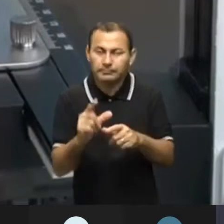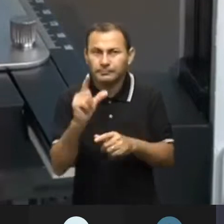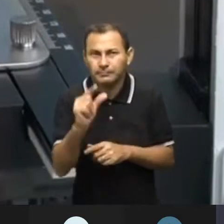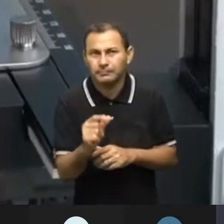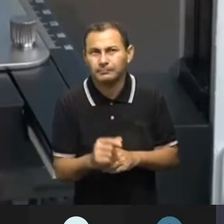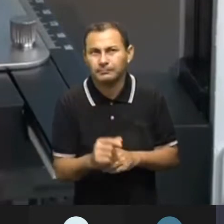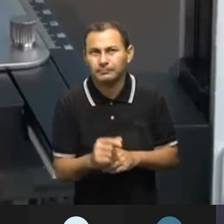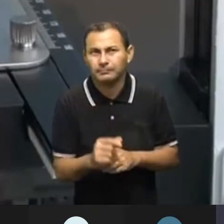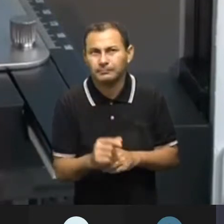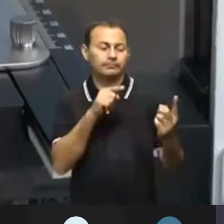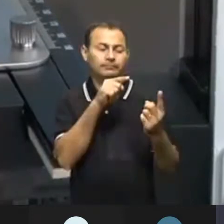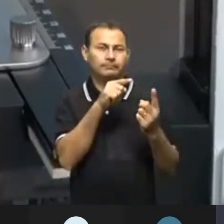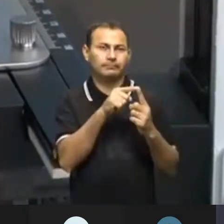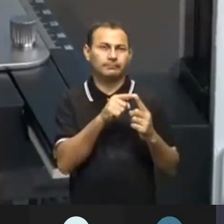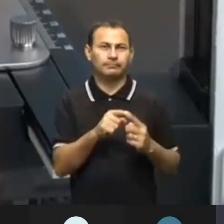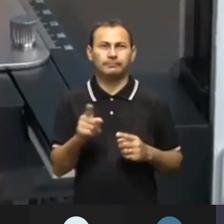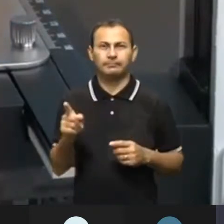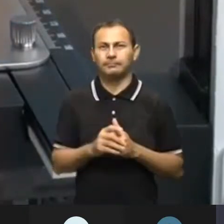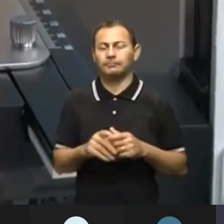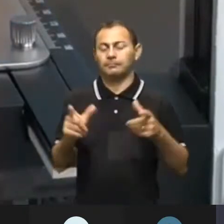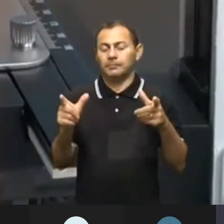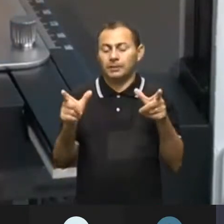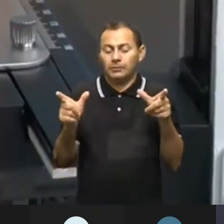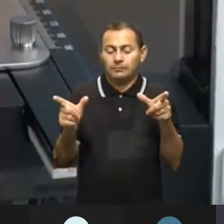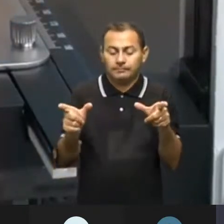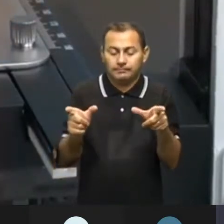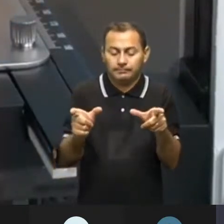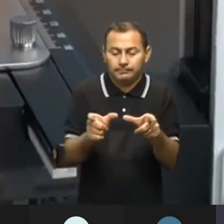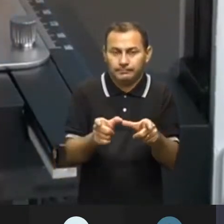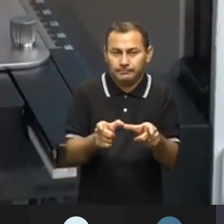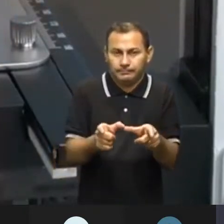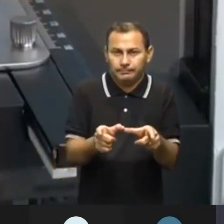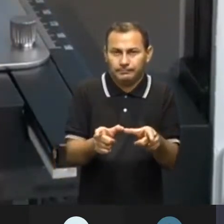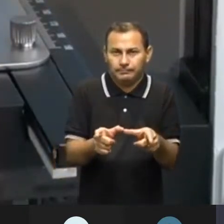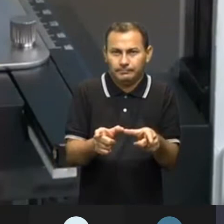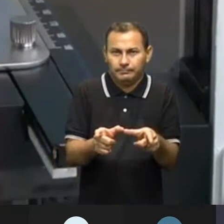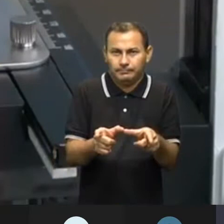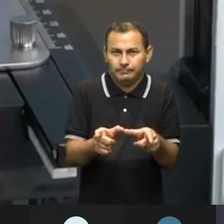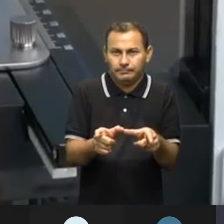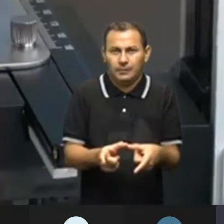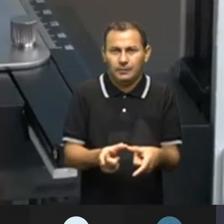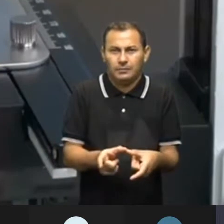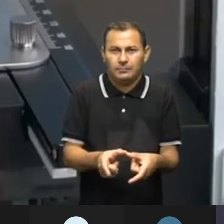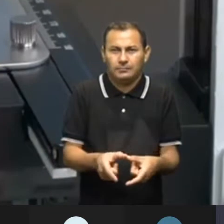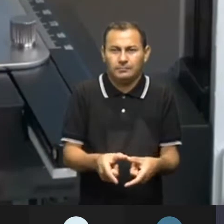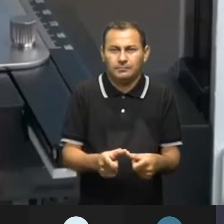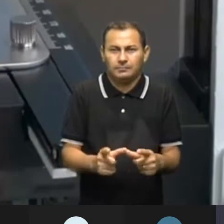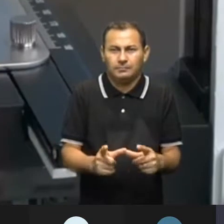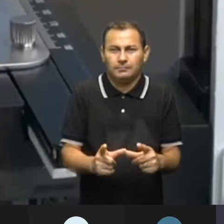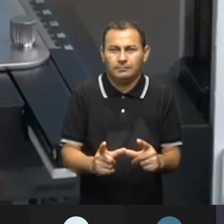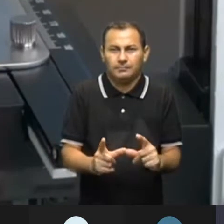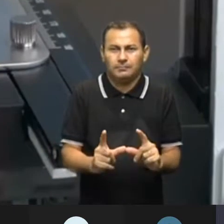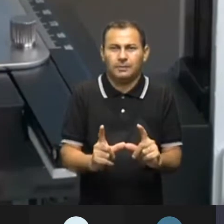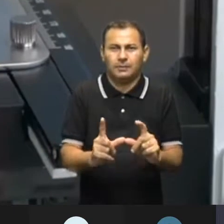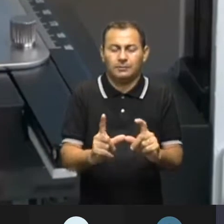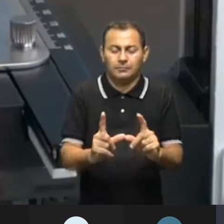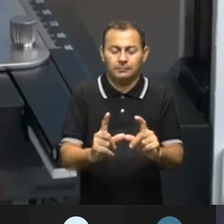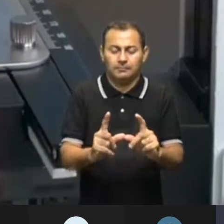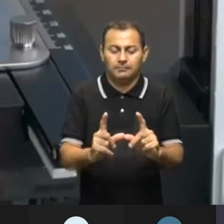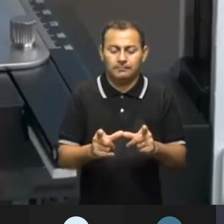mais baixa, a nossa objetiva, né, a menor objetiva, e nós vamos, então, colocar a nossa lâmina